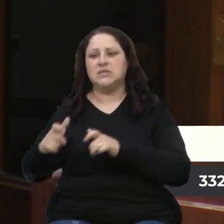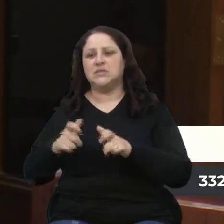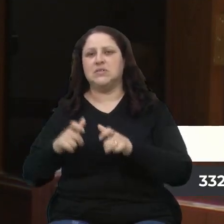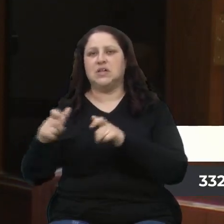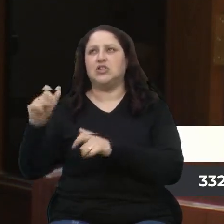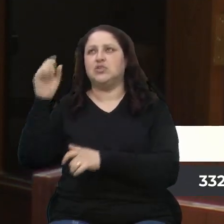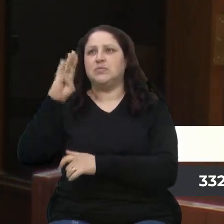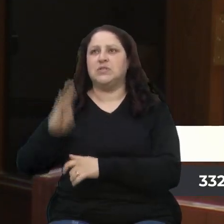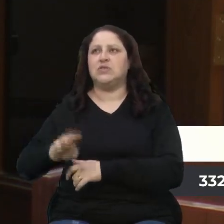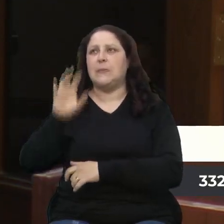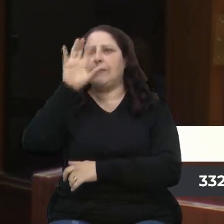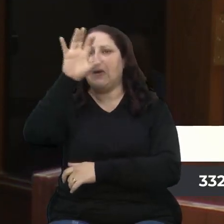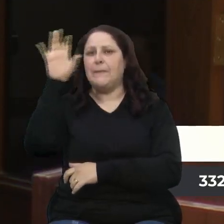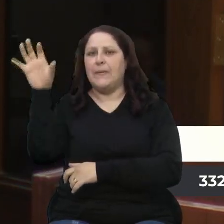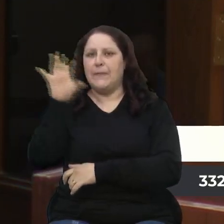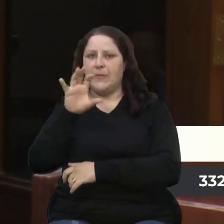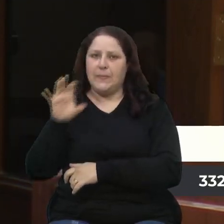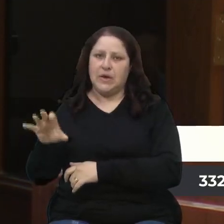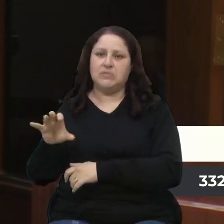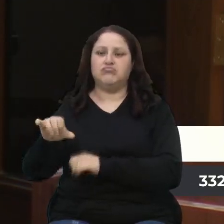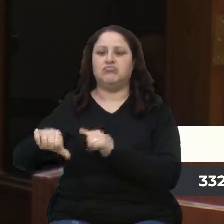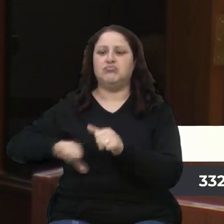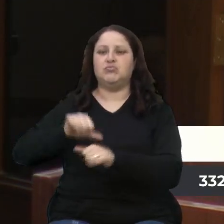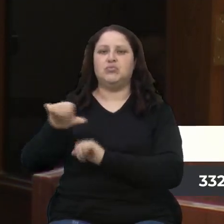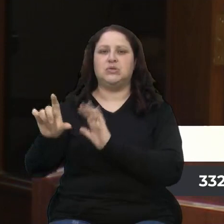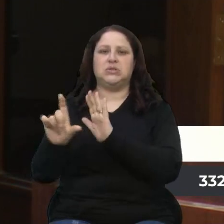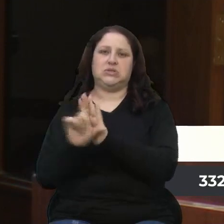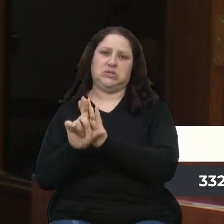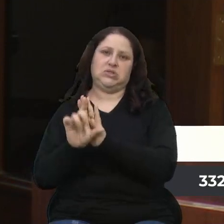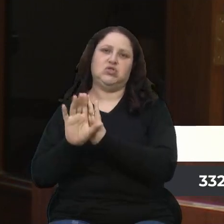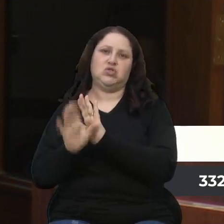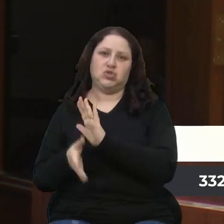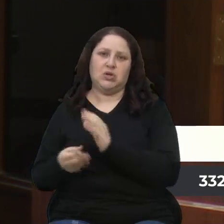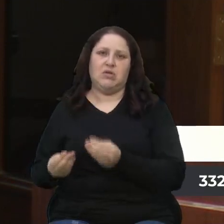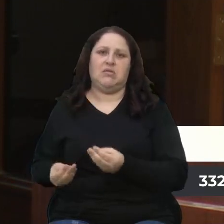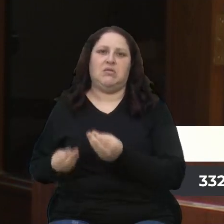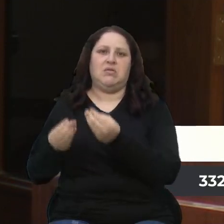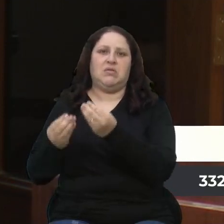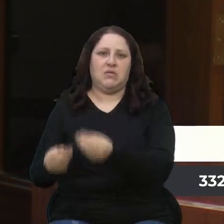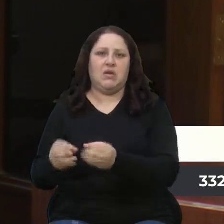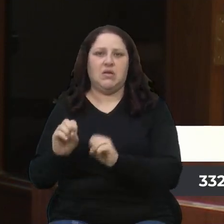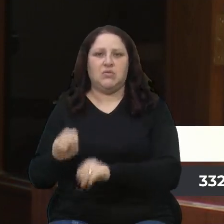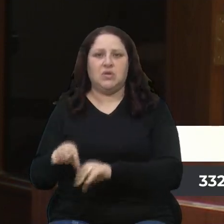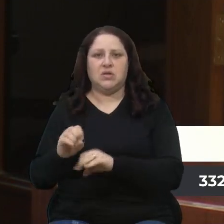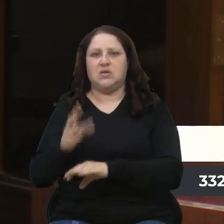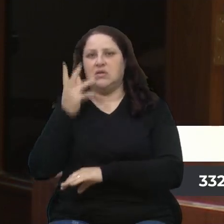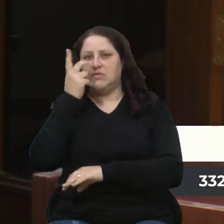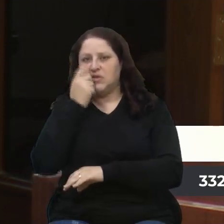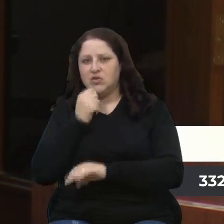Brasil passaram e mudaram a sua legislação na oferta da educação infantil